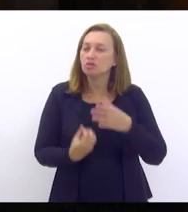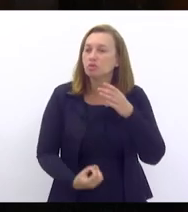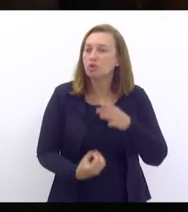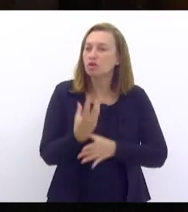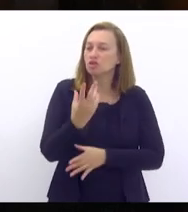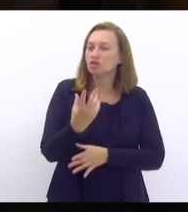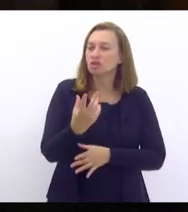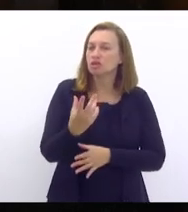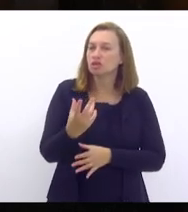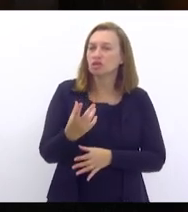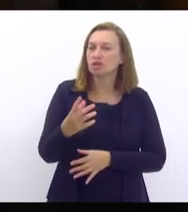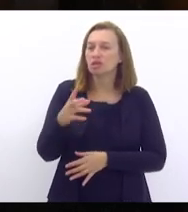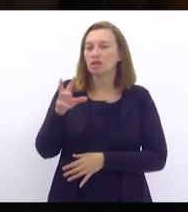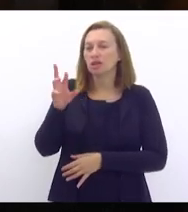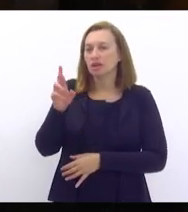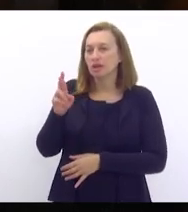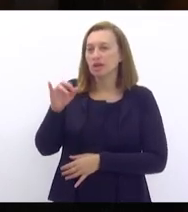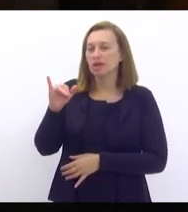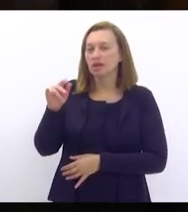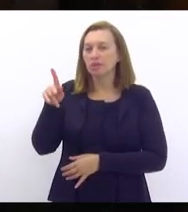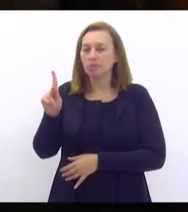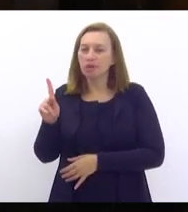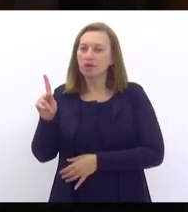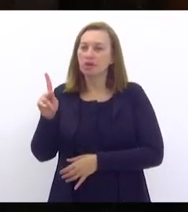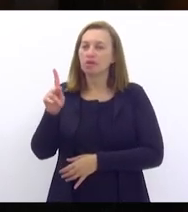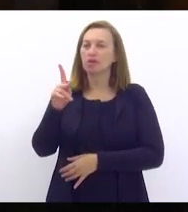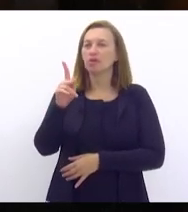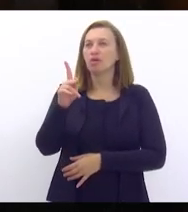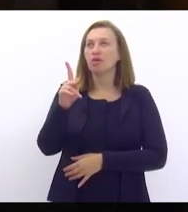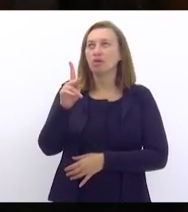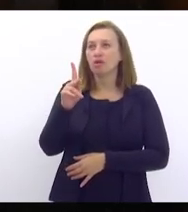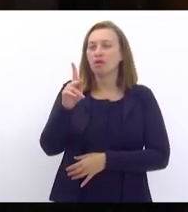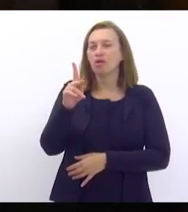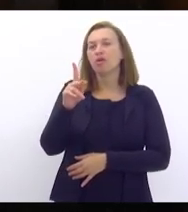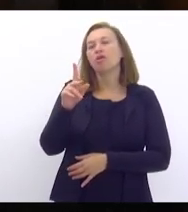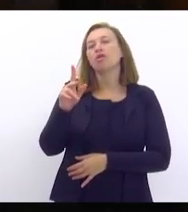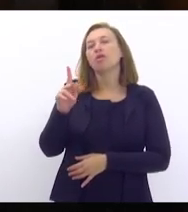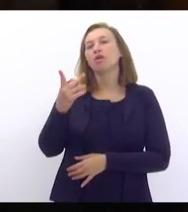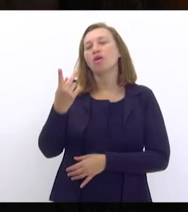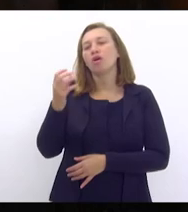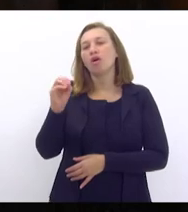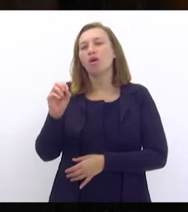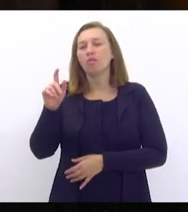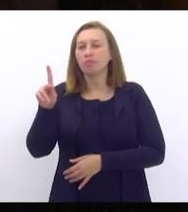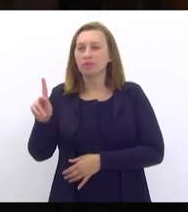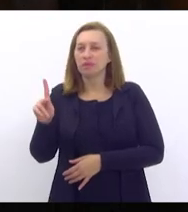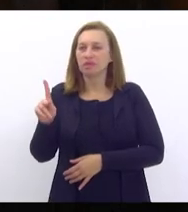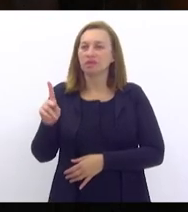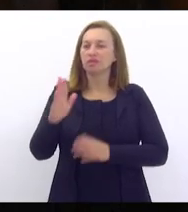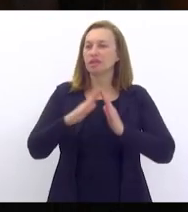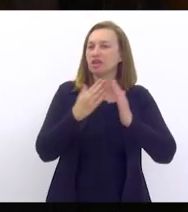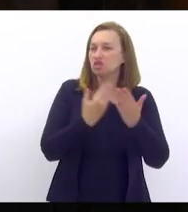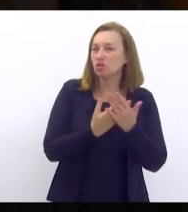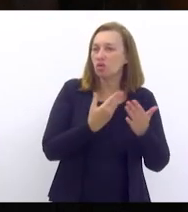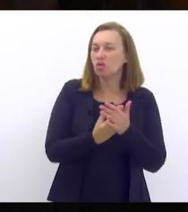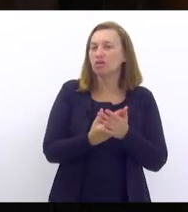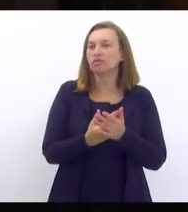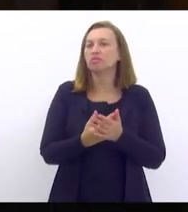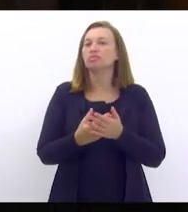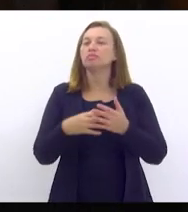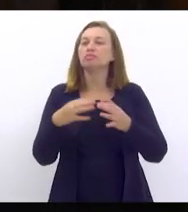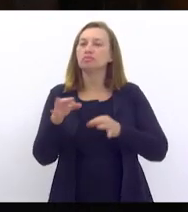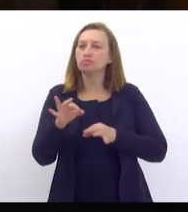do hip-hop nas escolas entra em pauta nesse a primeira vez, um projeto que foi gestado, né, deputado